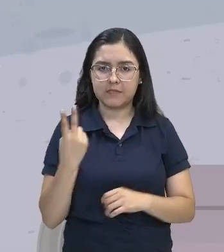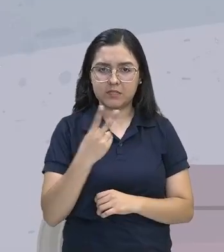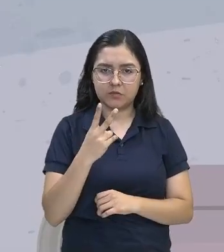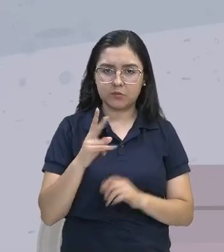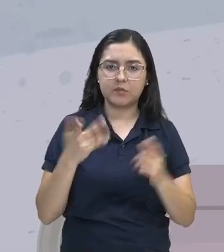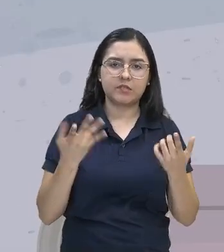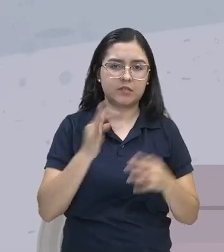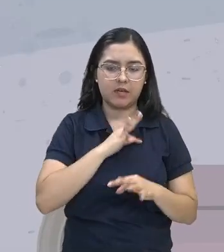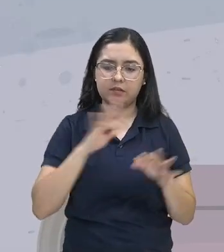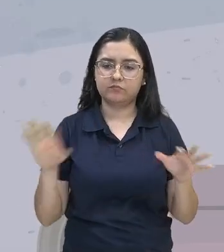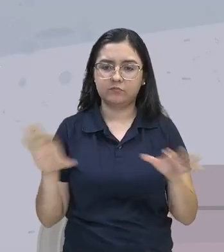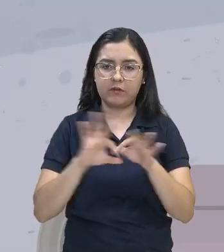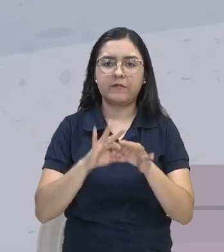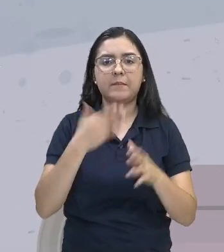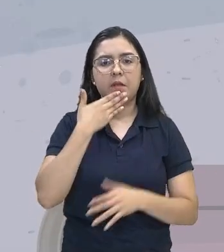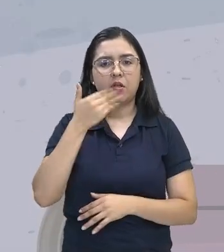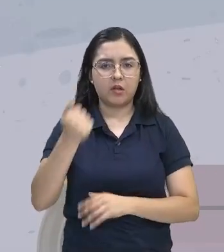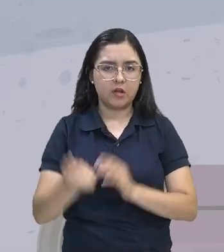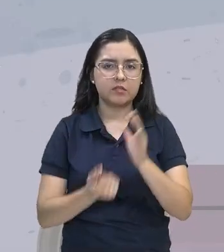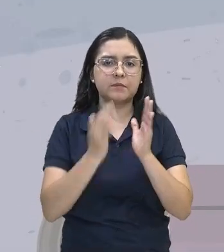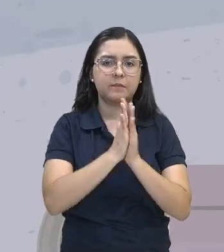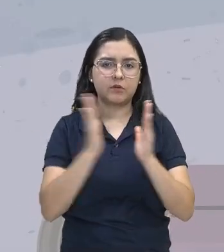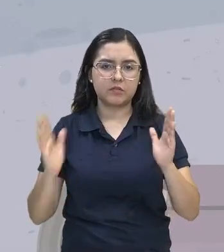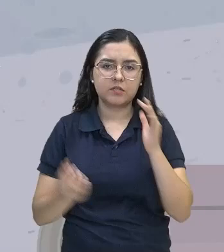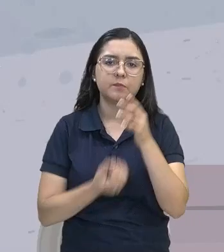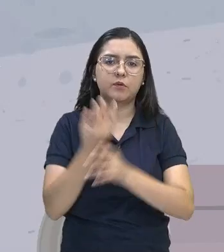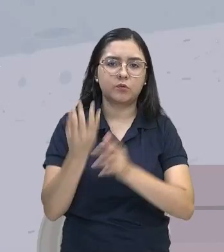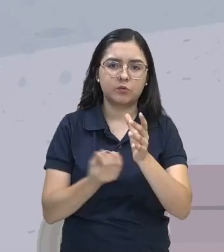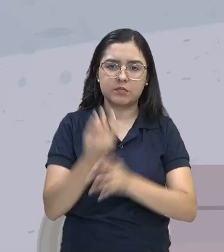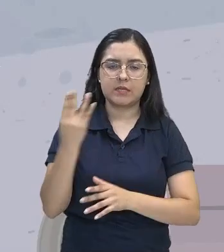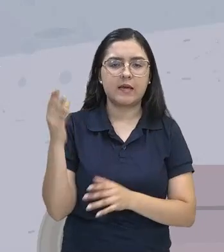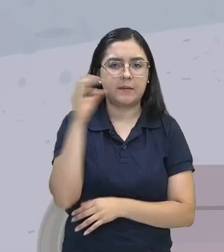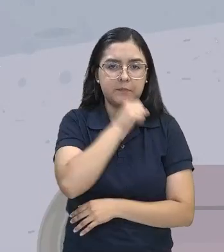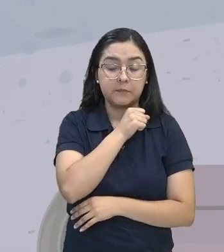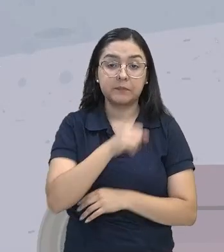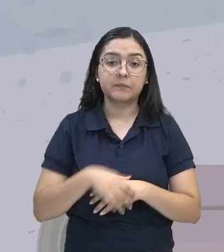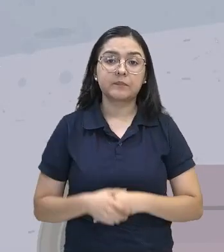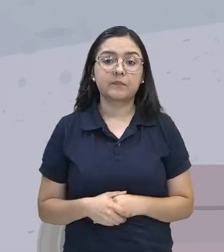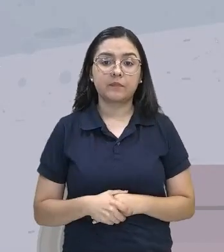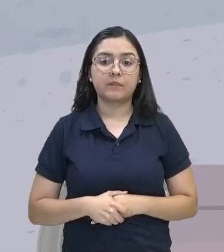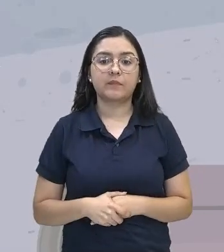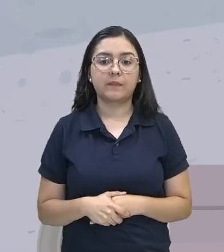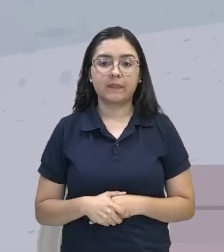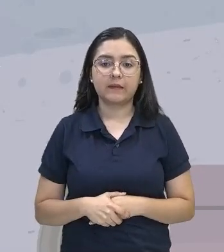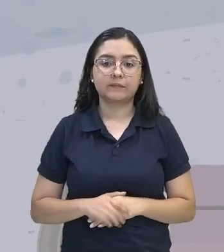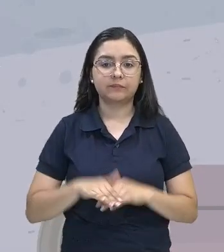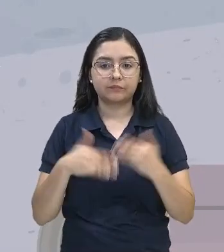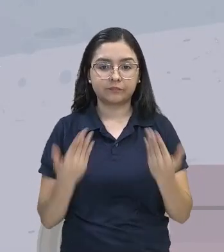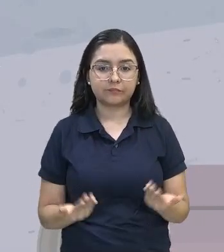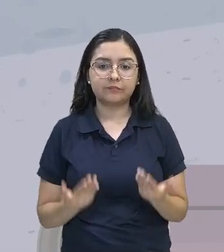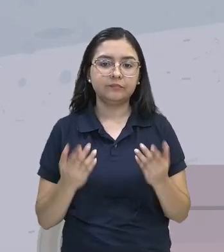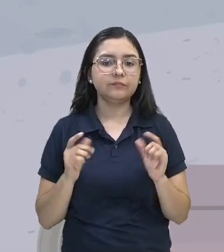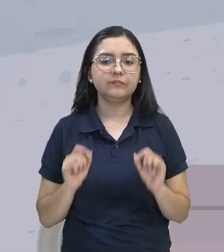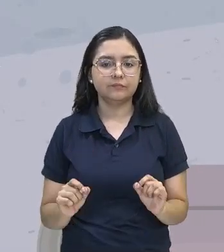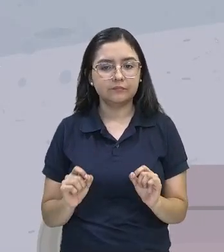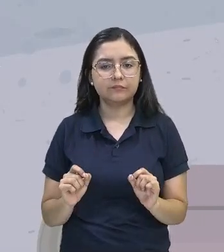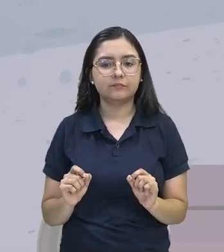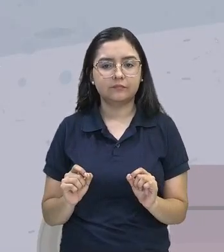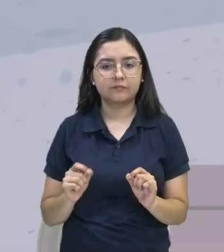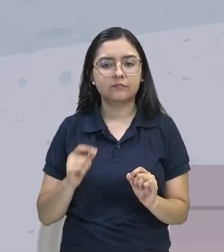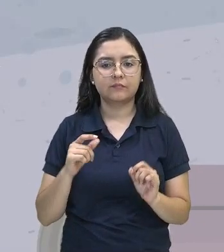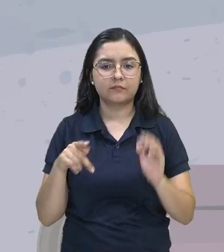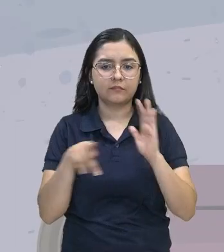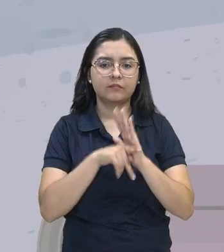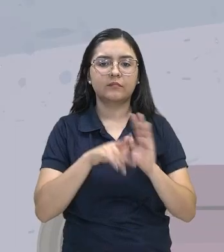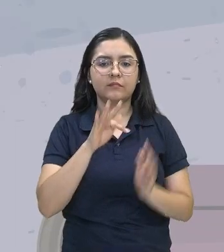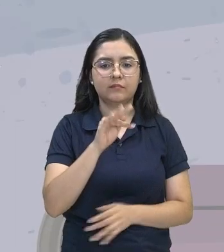Taylorismo vai acelerar ainda mais a produção industrial. O Fordismo, como o próprio nome já diz, né, vem ali do Henry